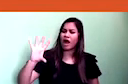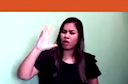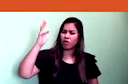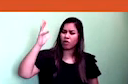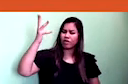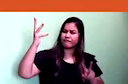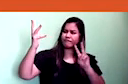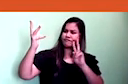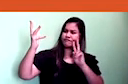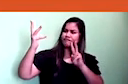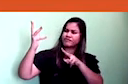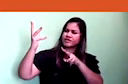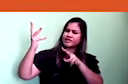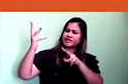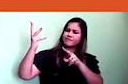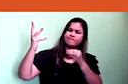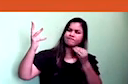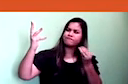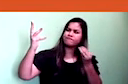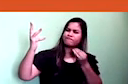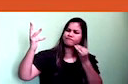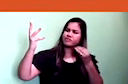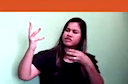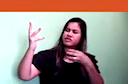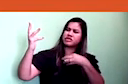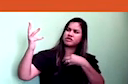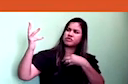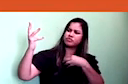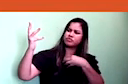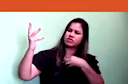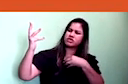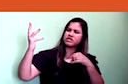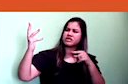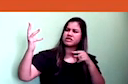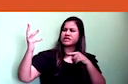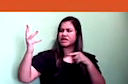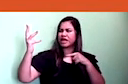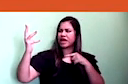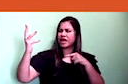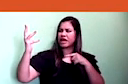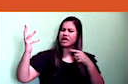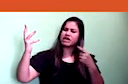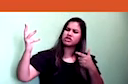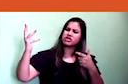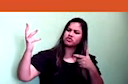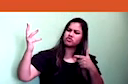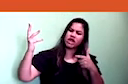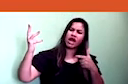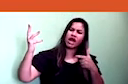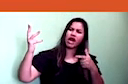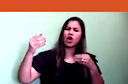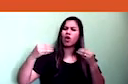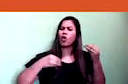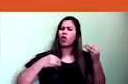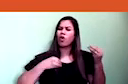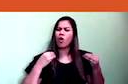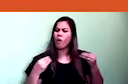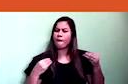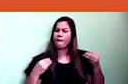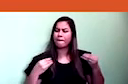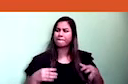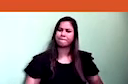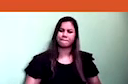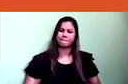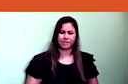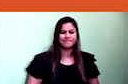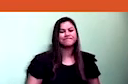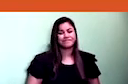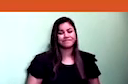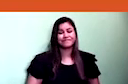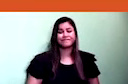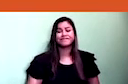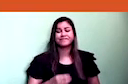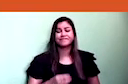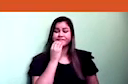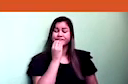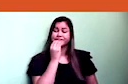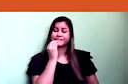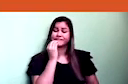uma situação, estão reagindo emocionalmente, né, de maneira adequada. O estímulo inicial é